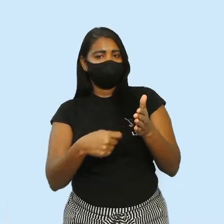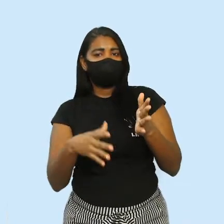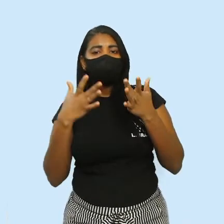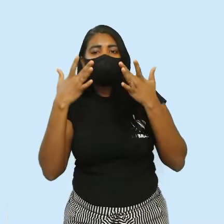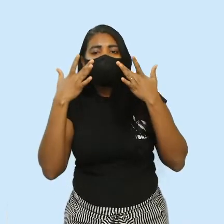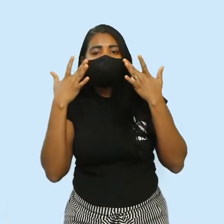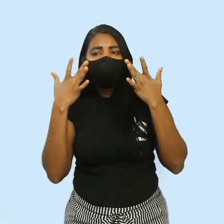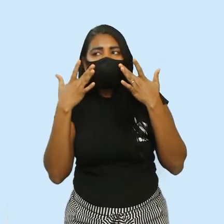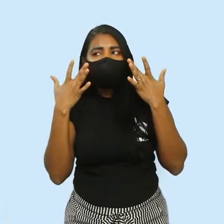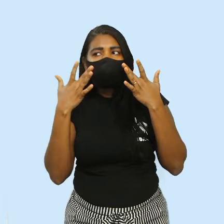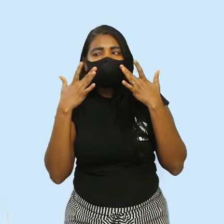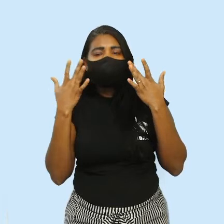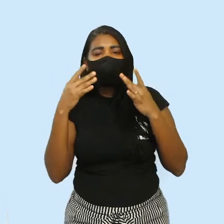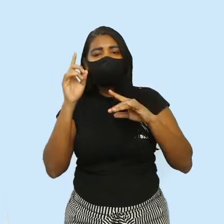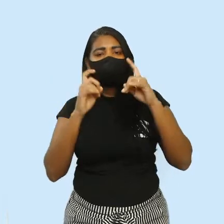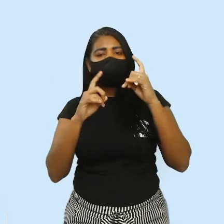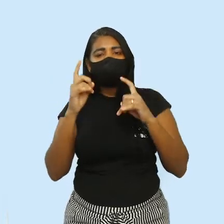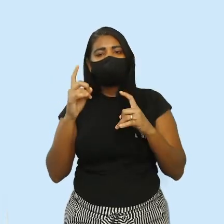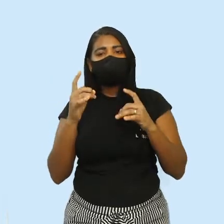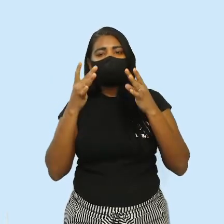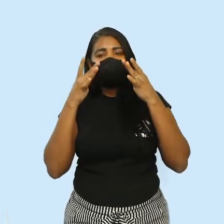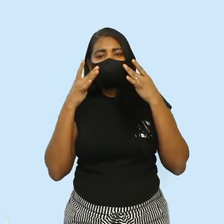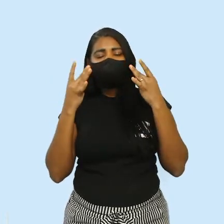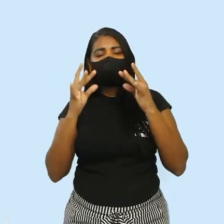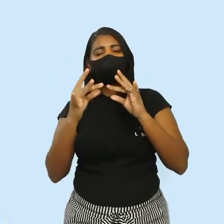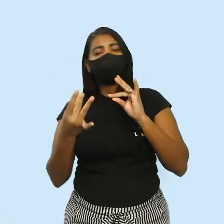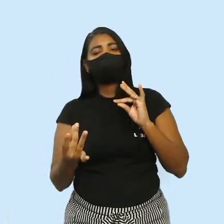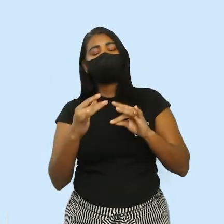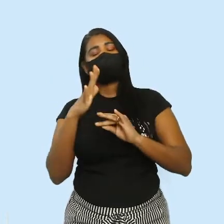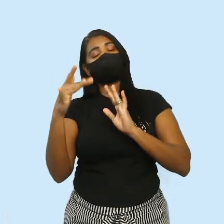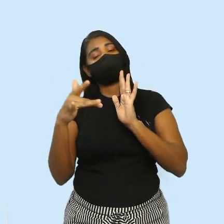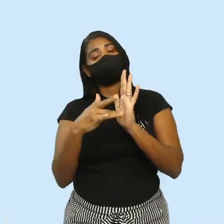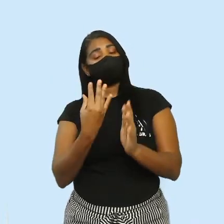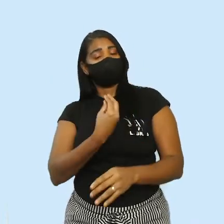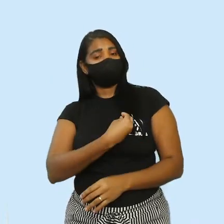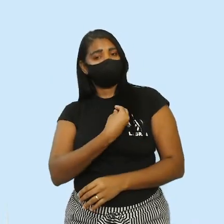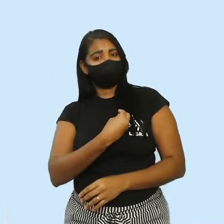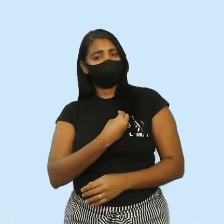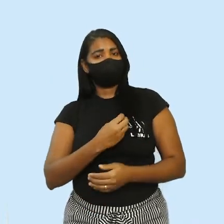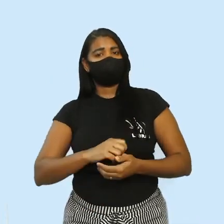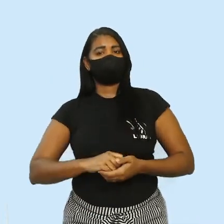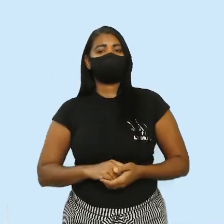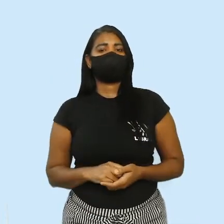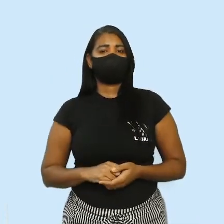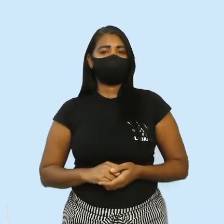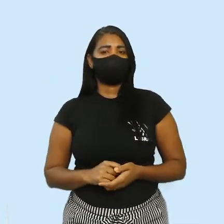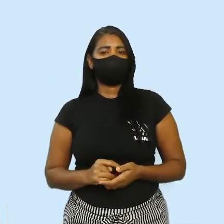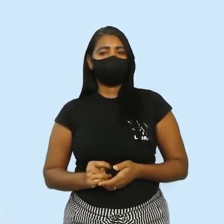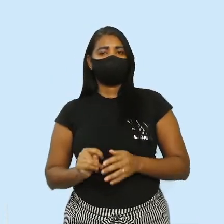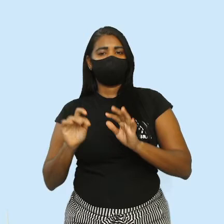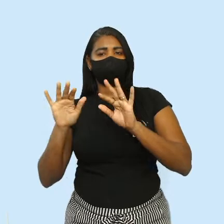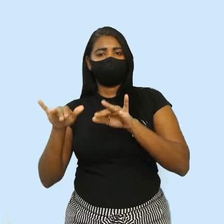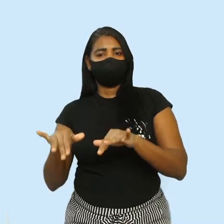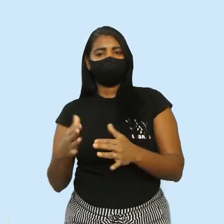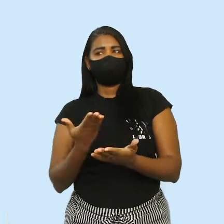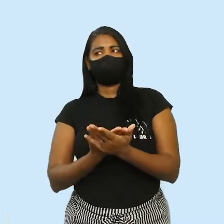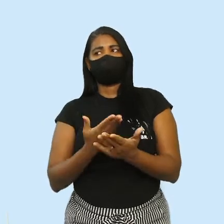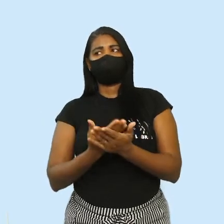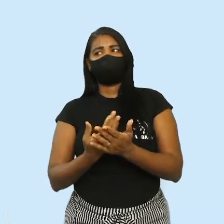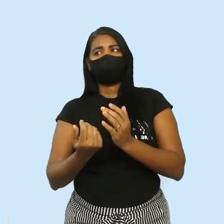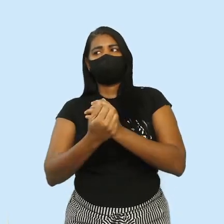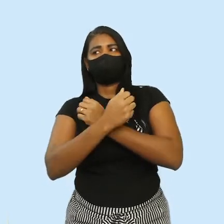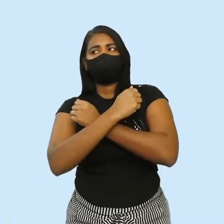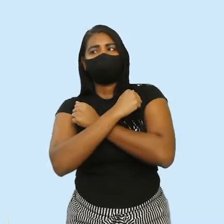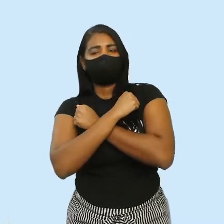peça, compôs uma expressão cênica dentro de todo aquele elemento que ele vivia. E aí eu quero dar, no final da aula, vou dar um abraço bem grande